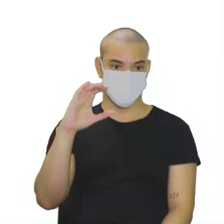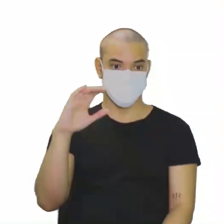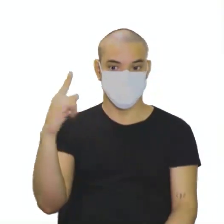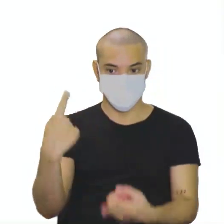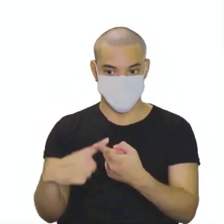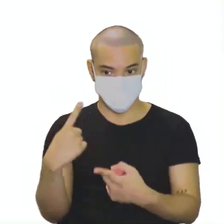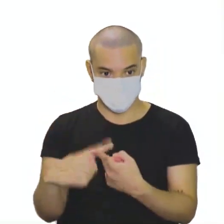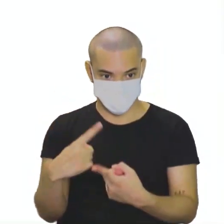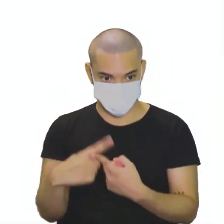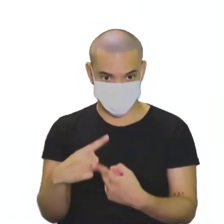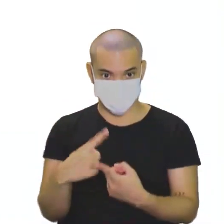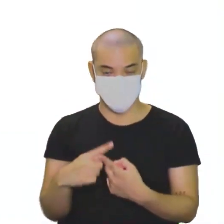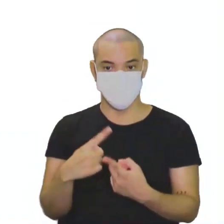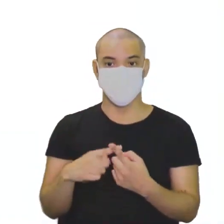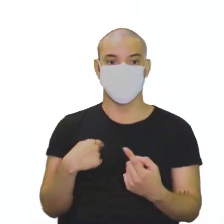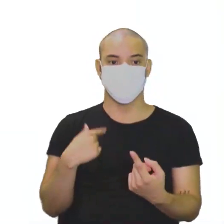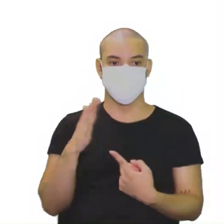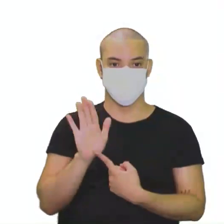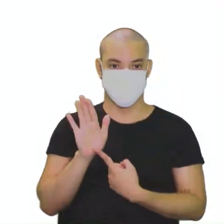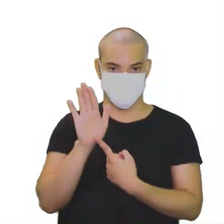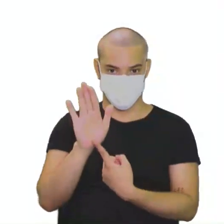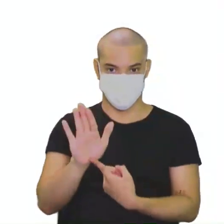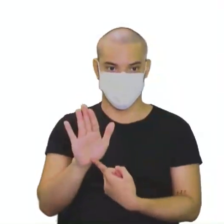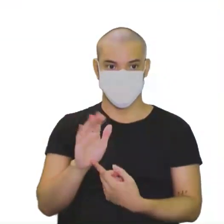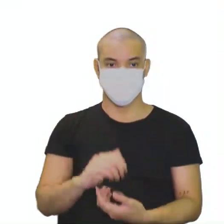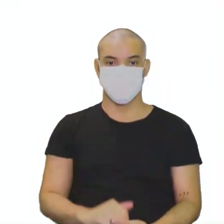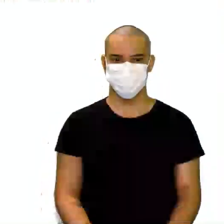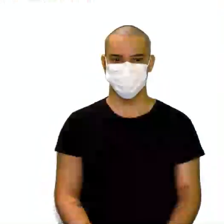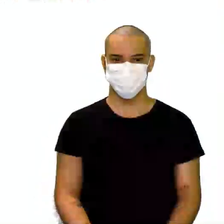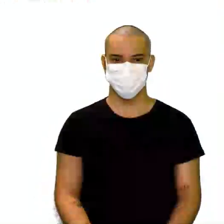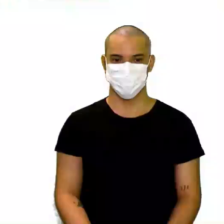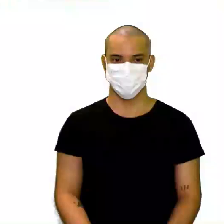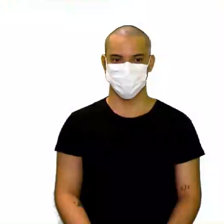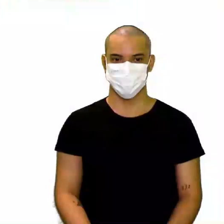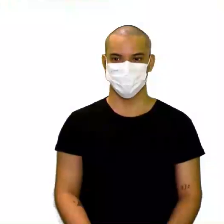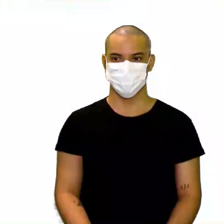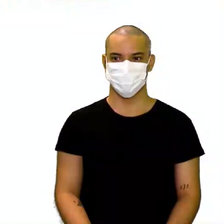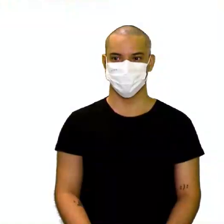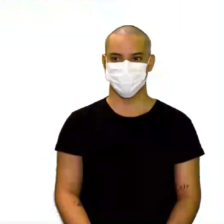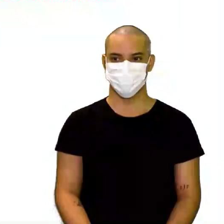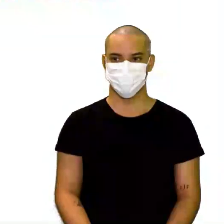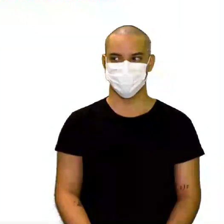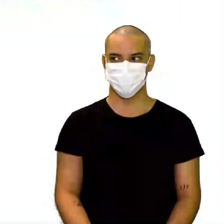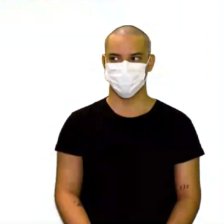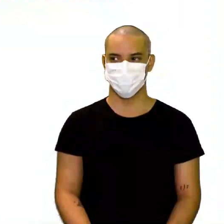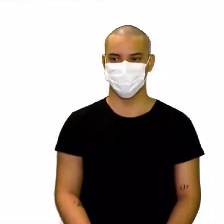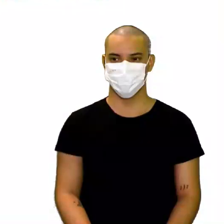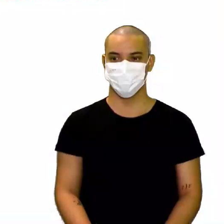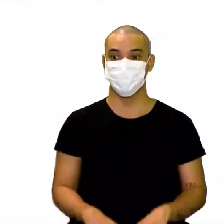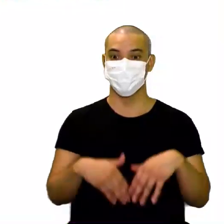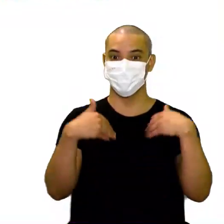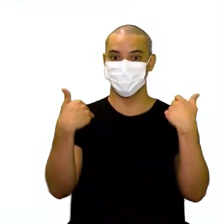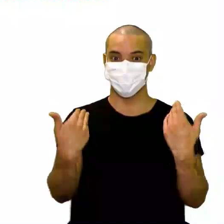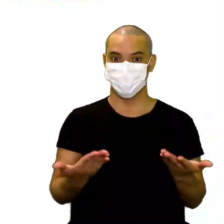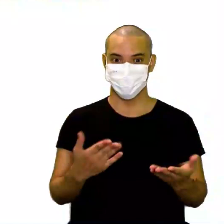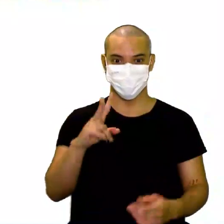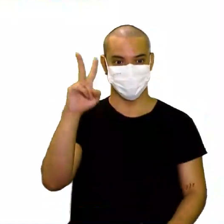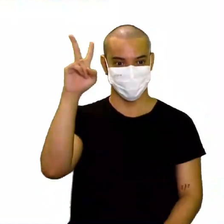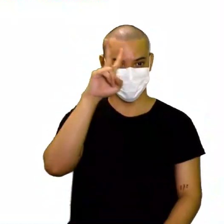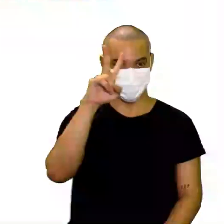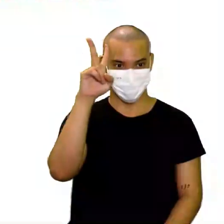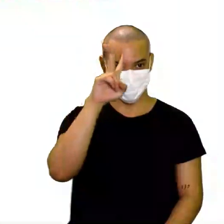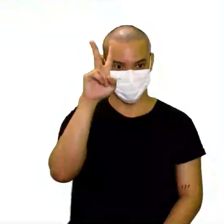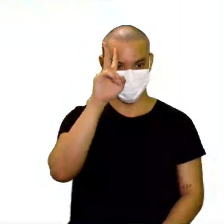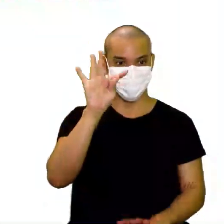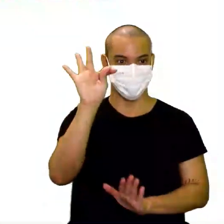Os fusíveis, vamos colocar aqui o texto. Então aqui, pessoal, olha só o textinho que eu falei para vocês,